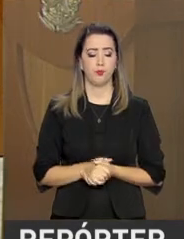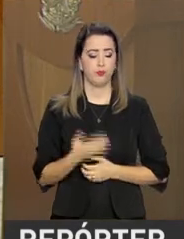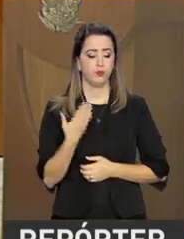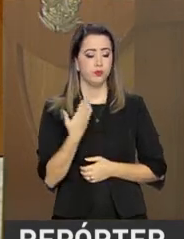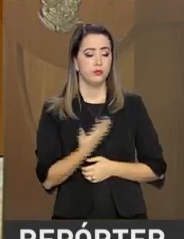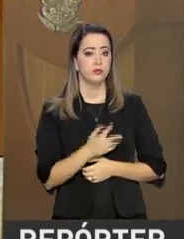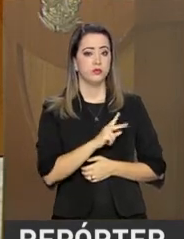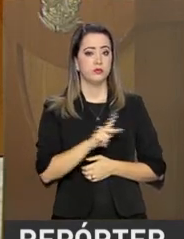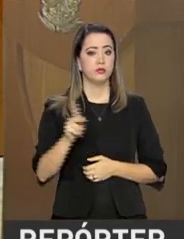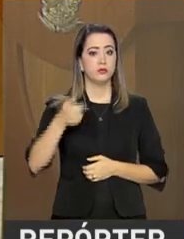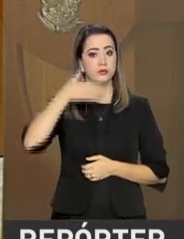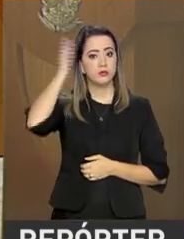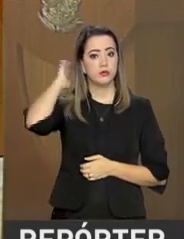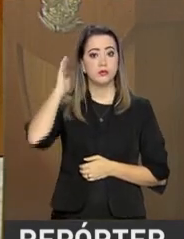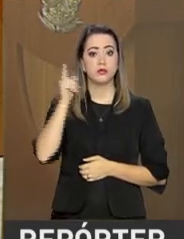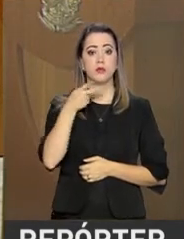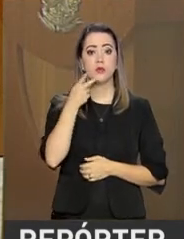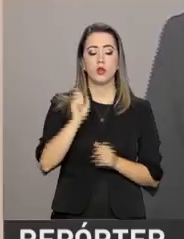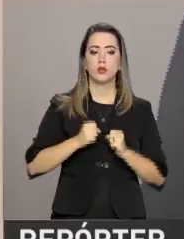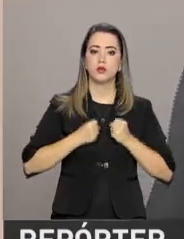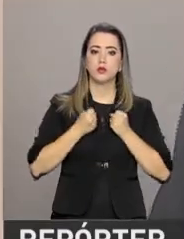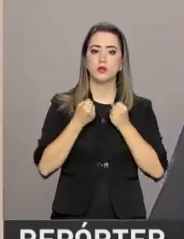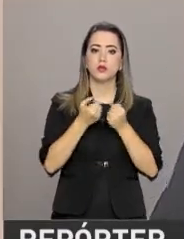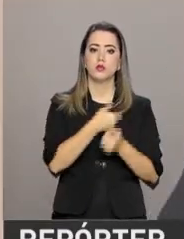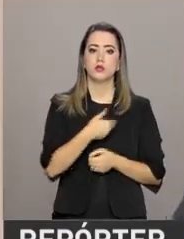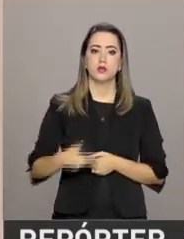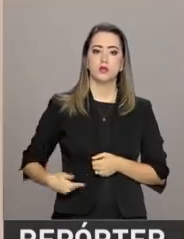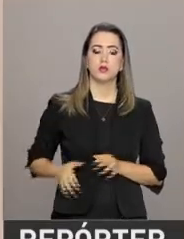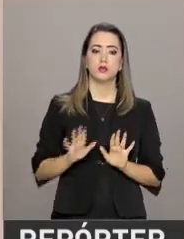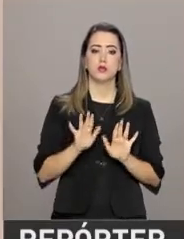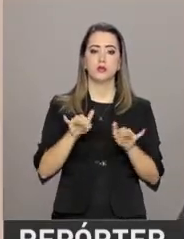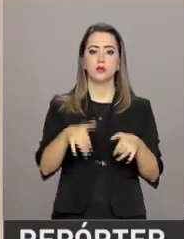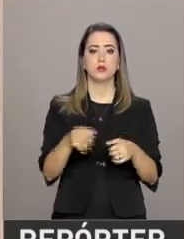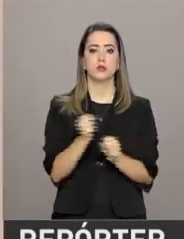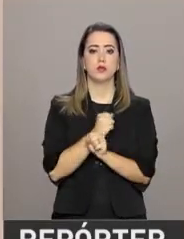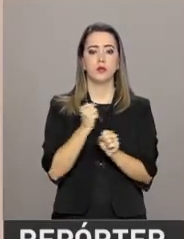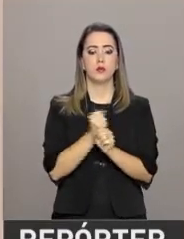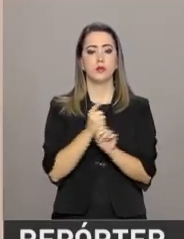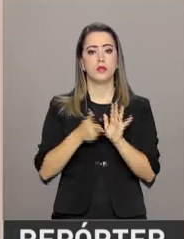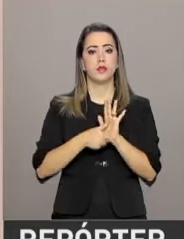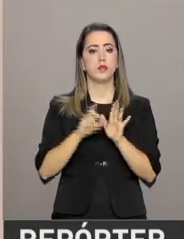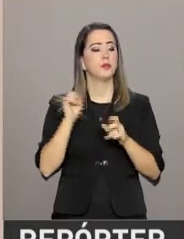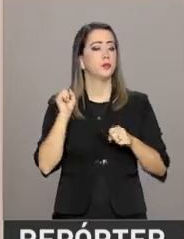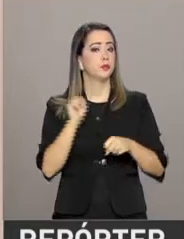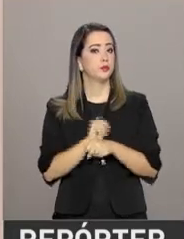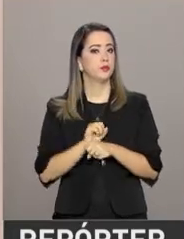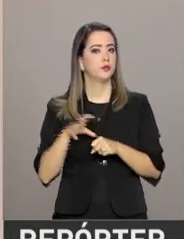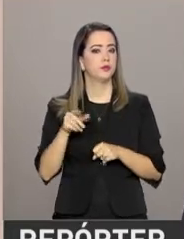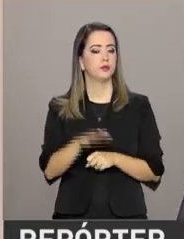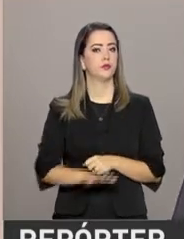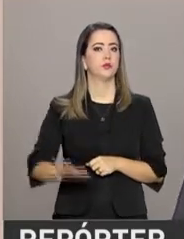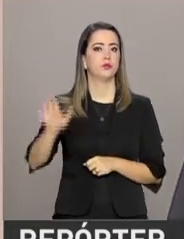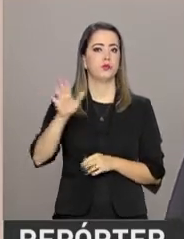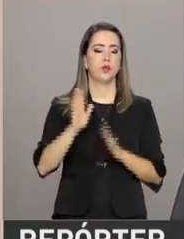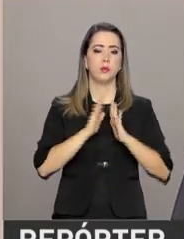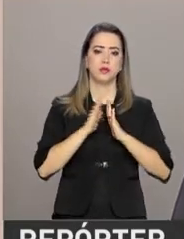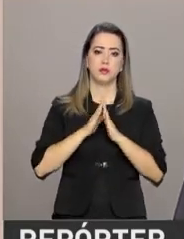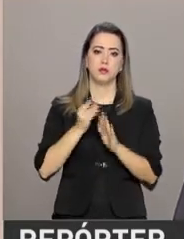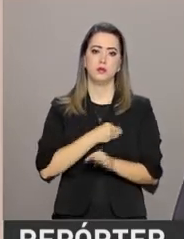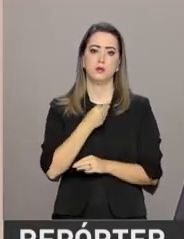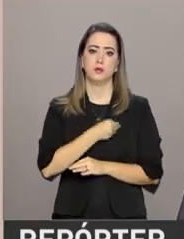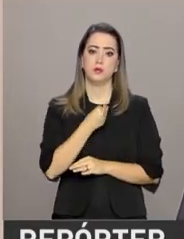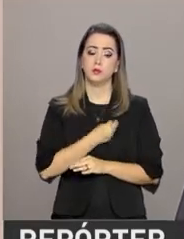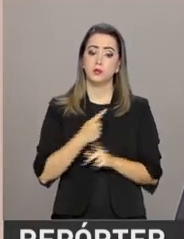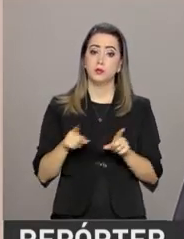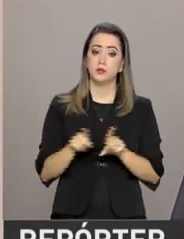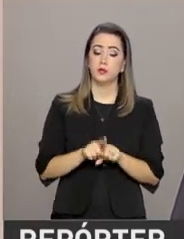michel temer falou do empenho do governo em concluir obras que estavam paradas em todo o país algumas moradias do minha casa minha